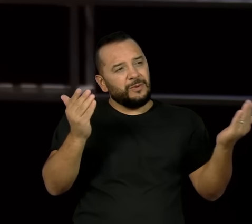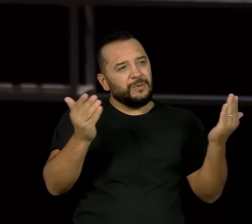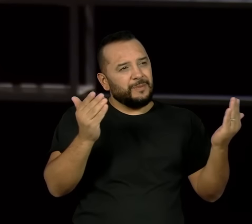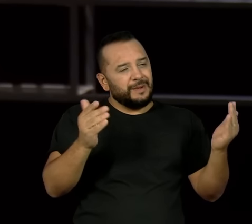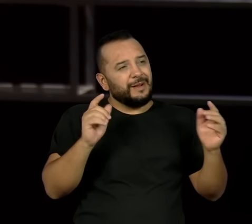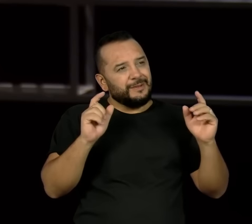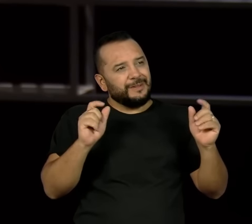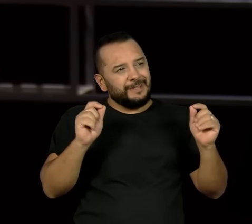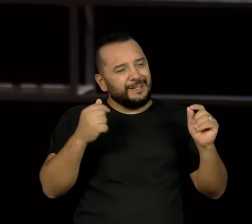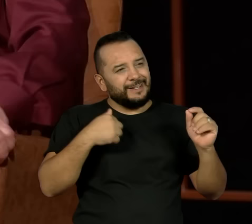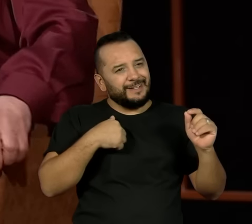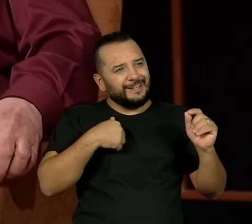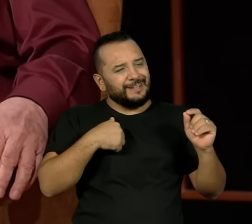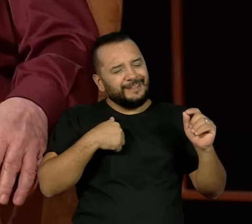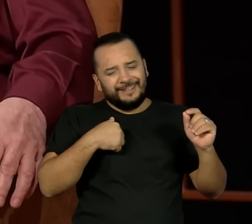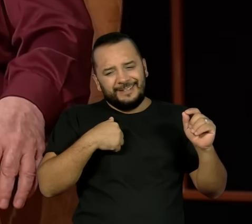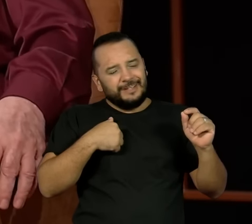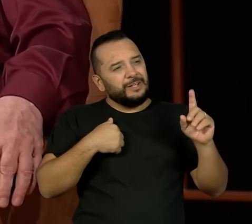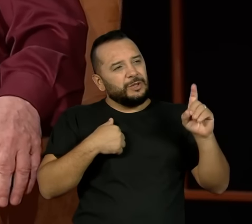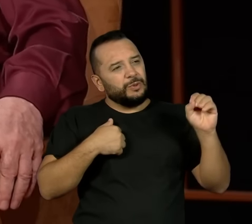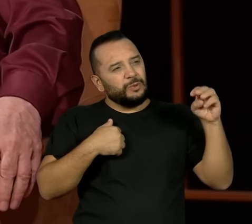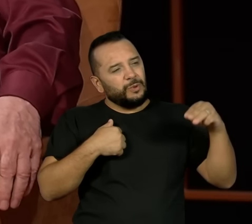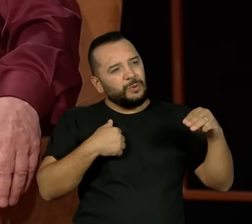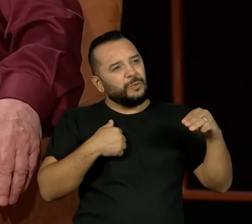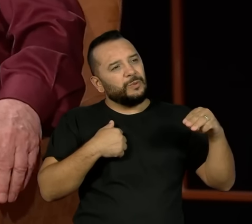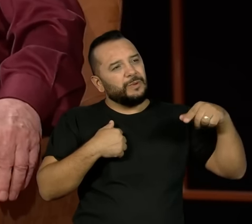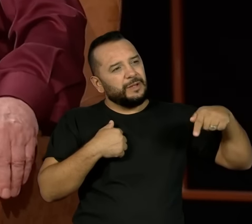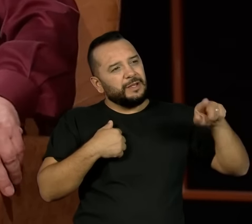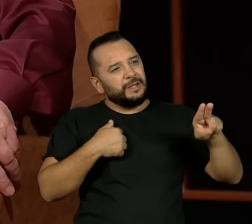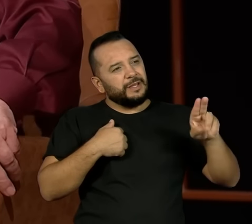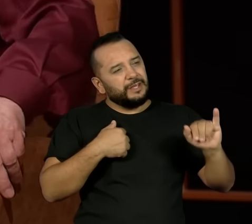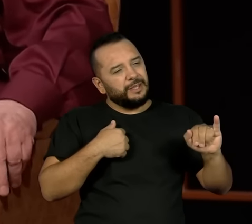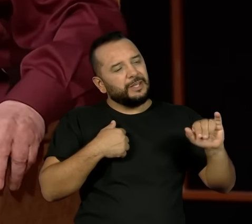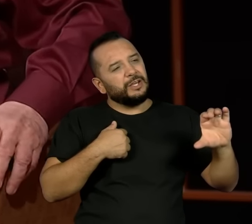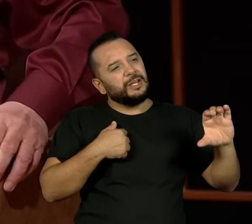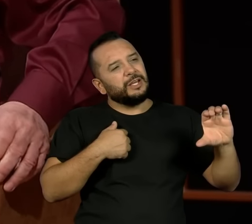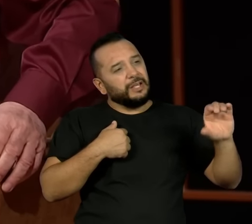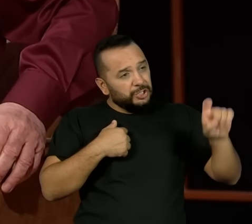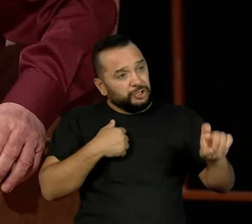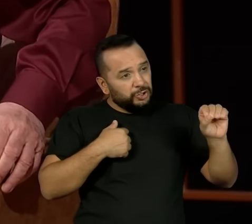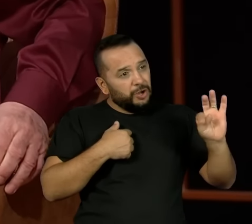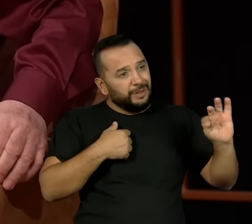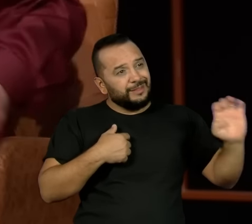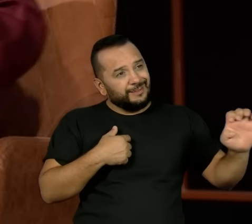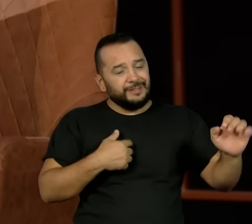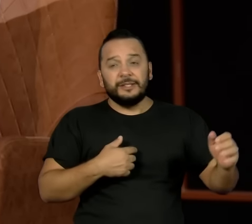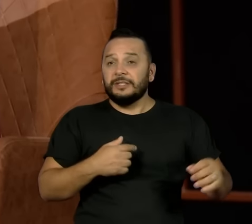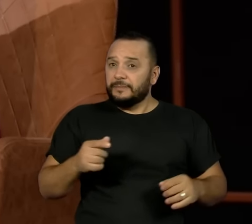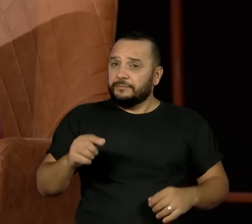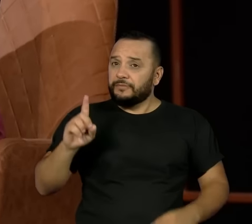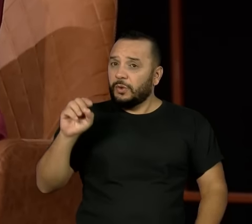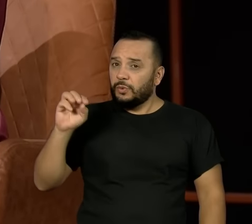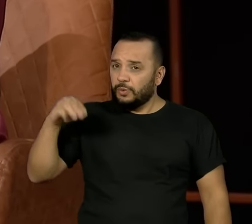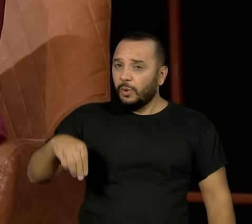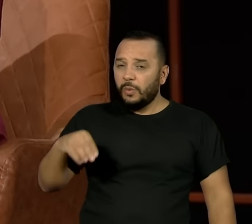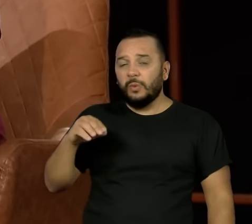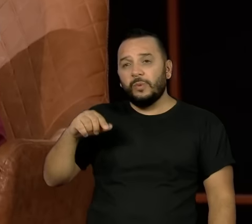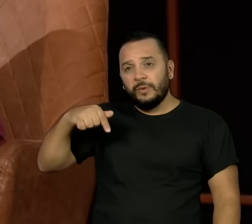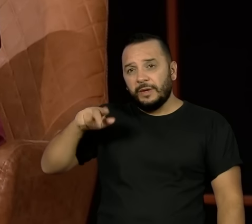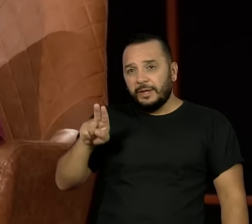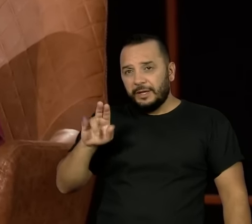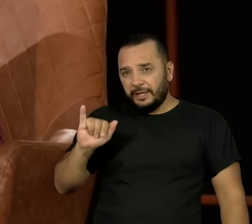muito interessante. Fala para o nosso público. Mas é que estamos falando de identificação. É o Dom Quixote que é.